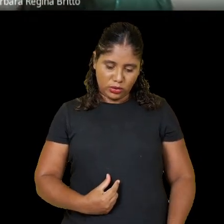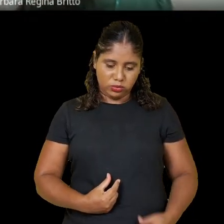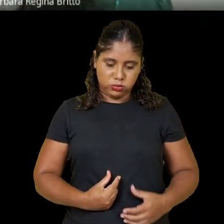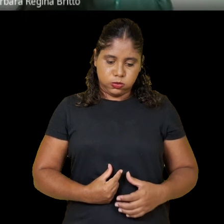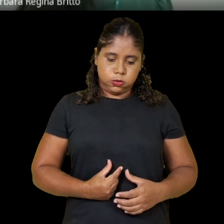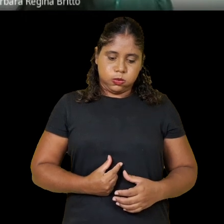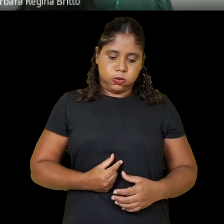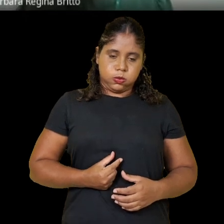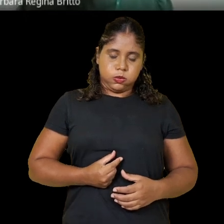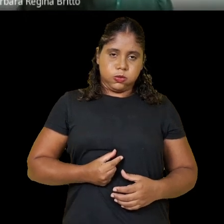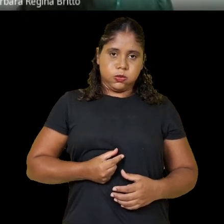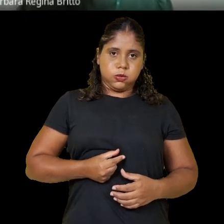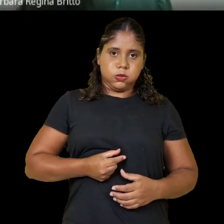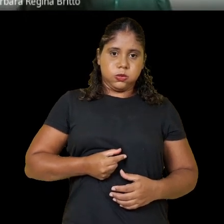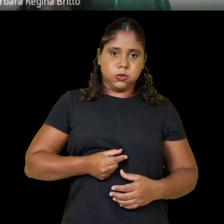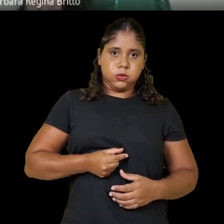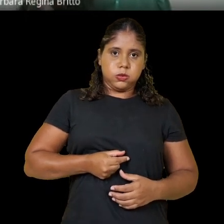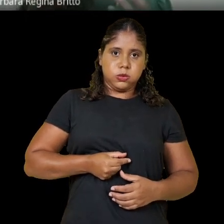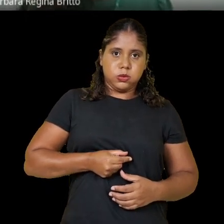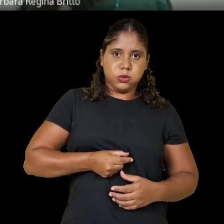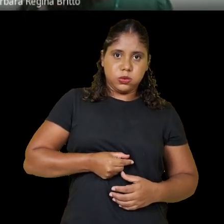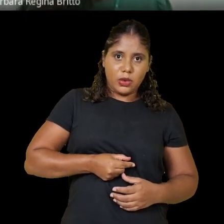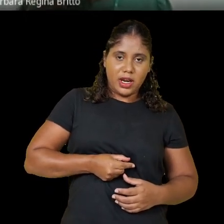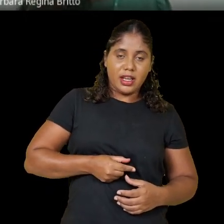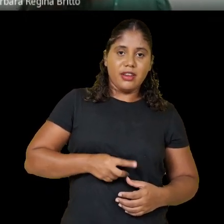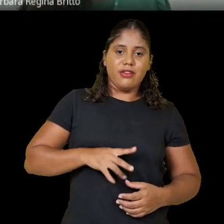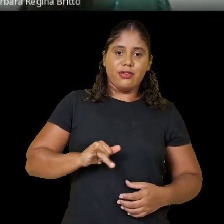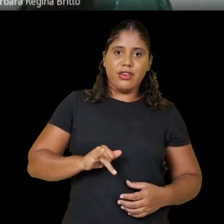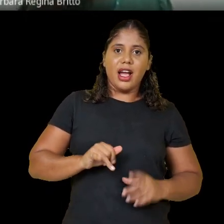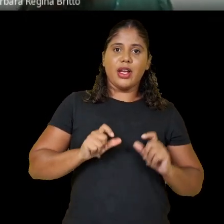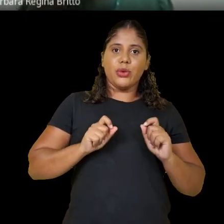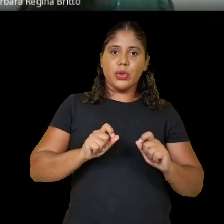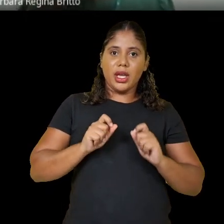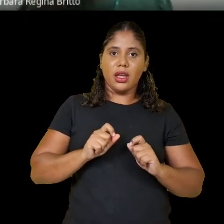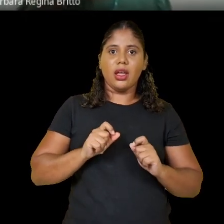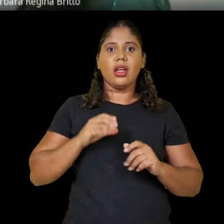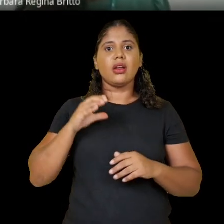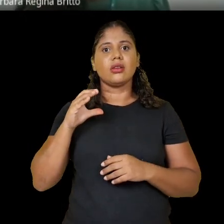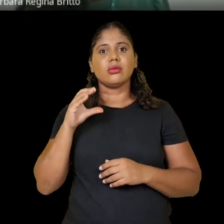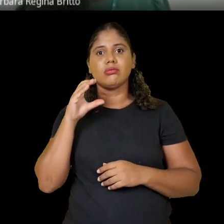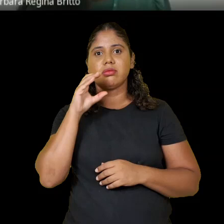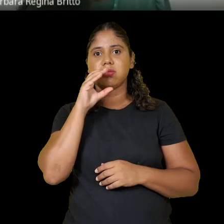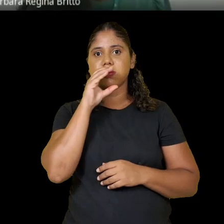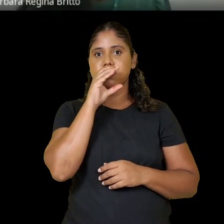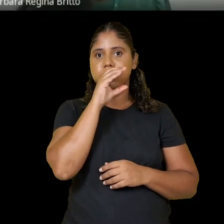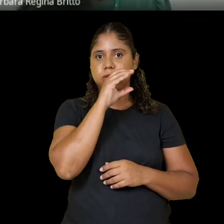essa dilatação da musculatura lisa, intensifica mais essa pirose.